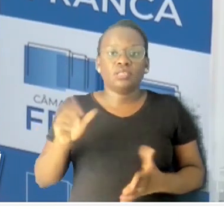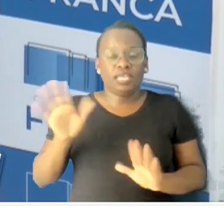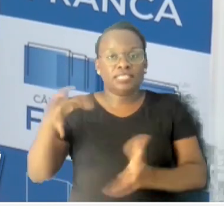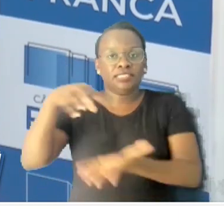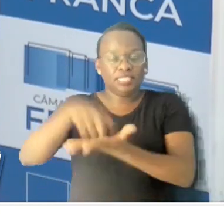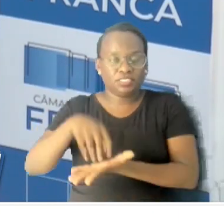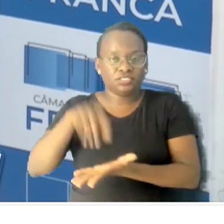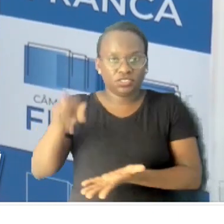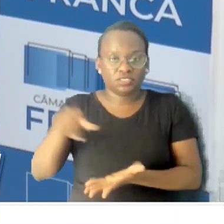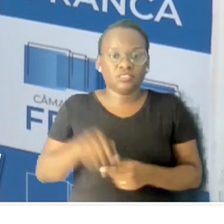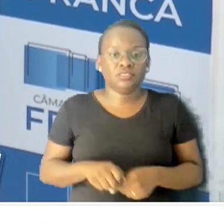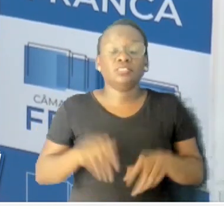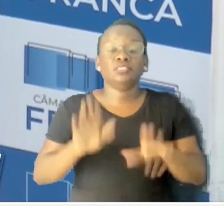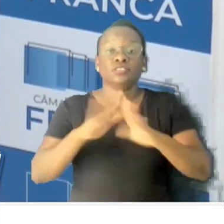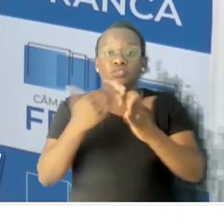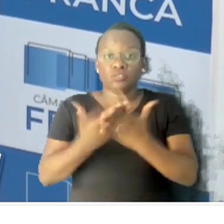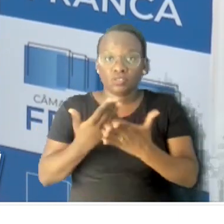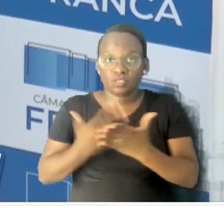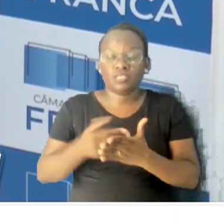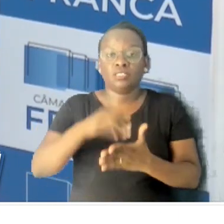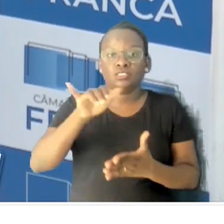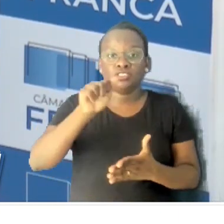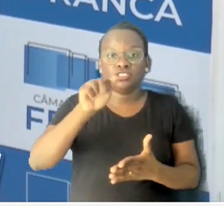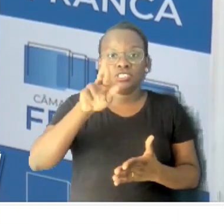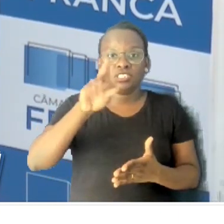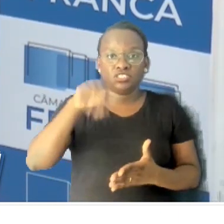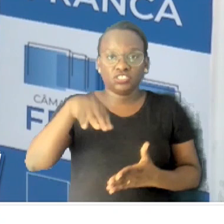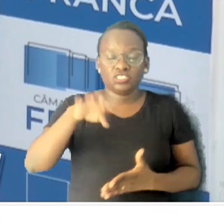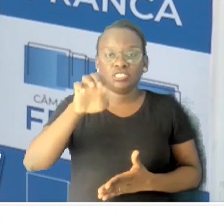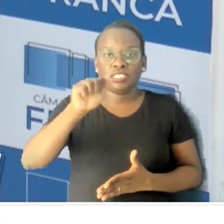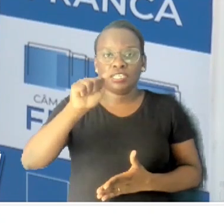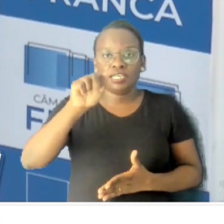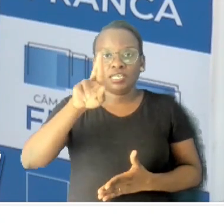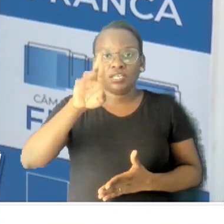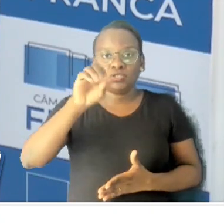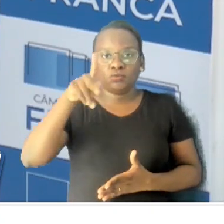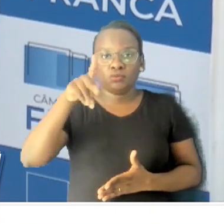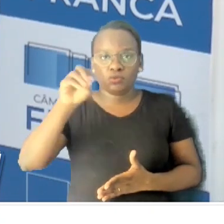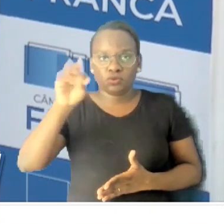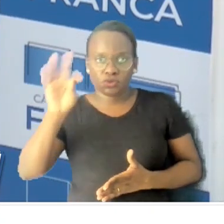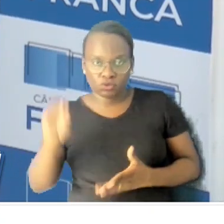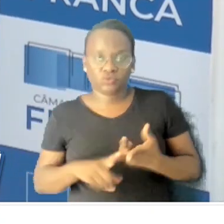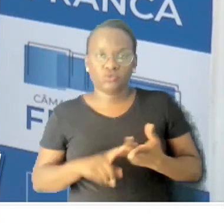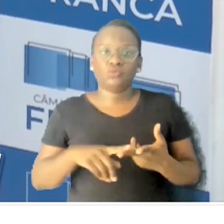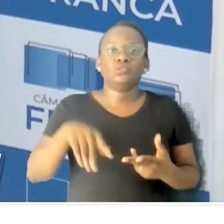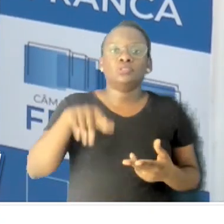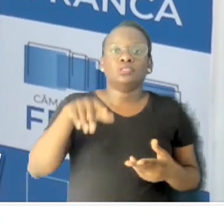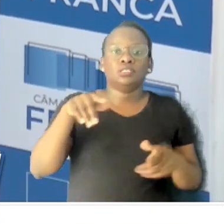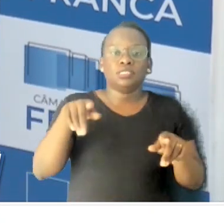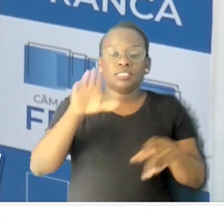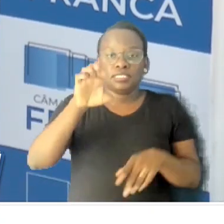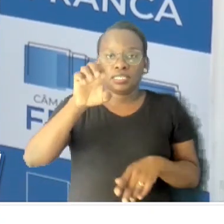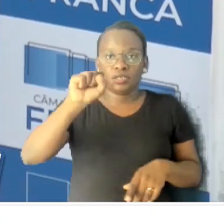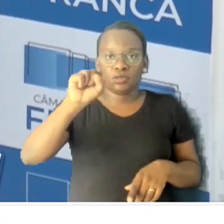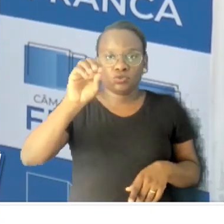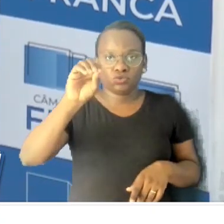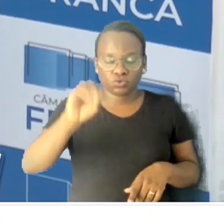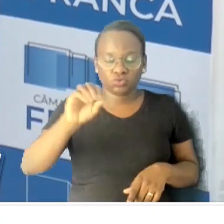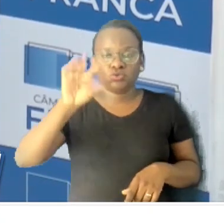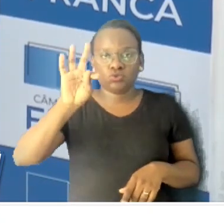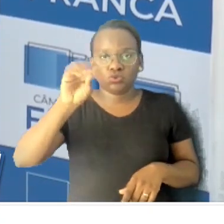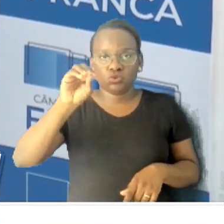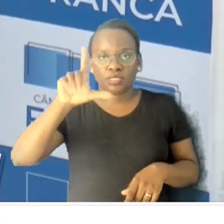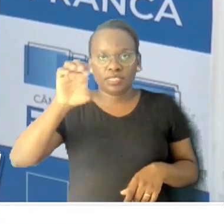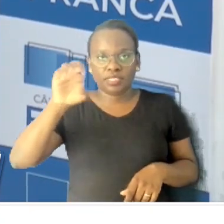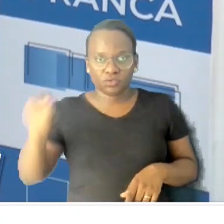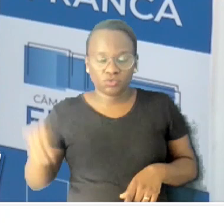a escola do Jardim Aeroporto Evaristo Fabrício, do Leporá Celso Toledo, João Marciano de